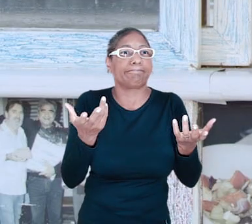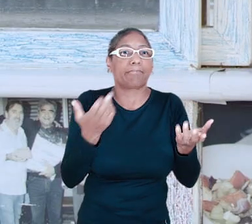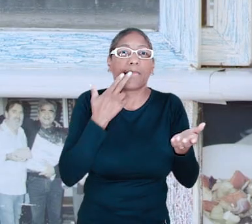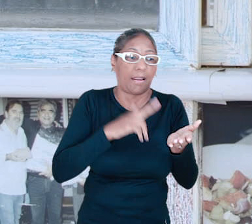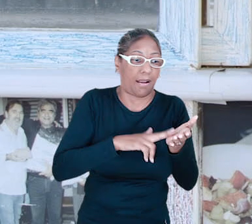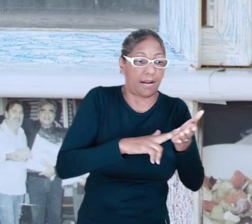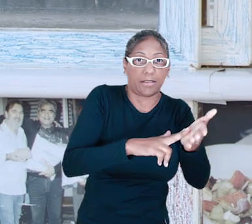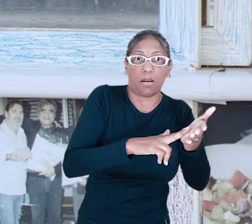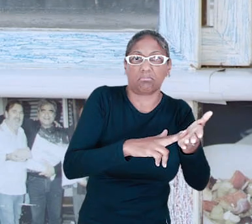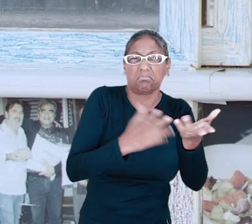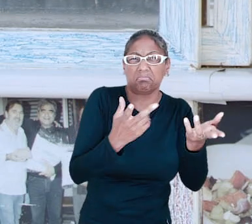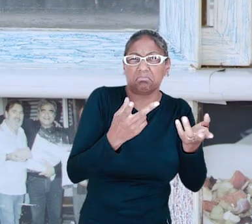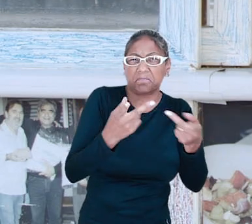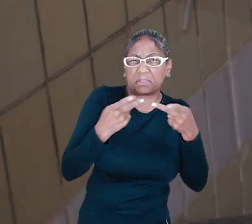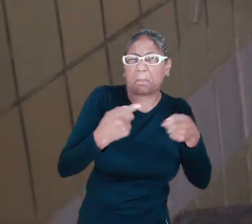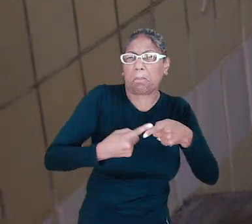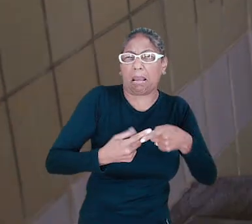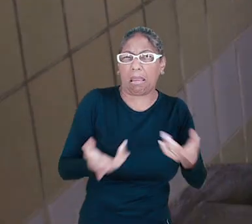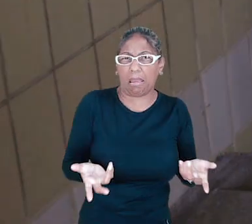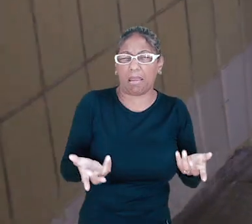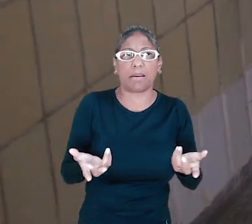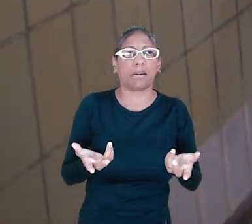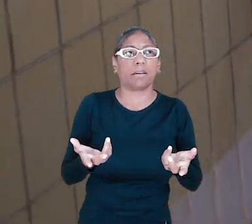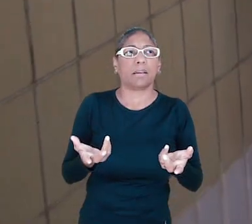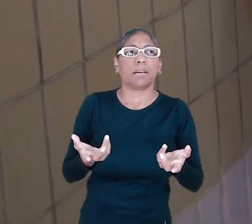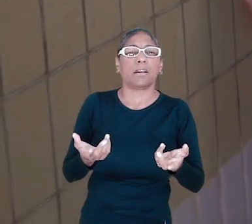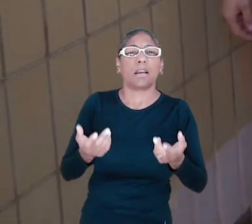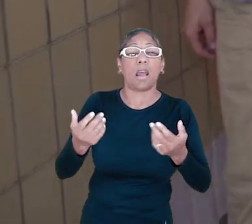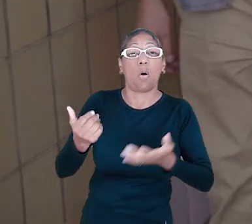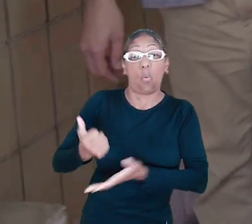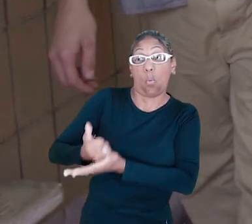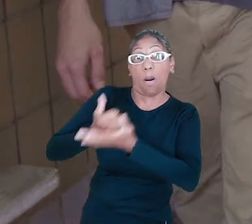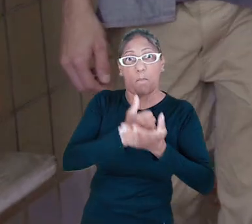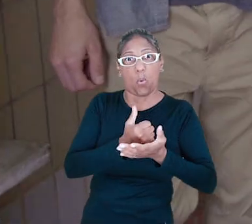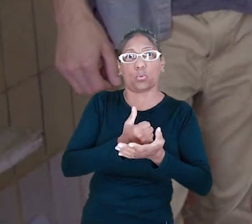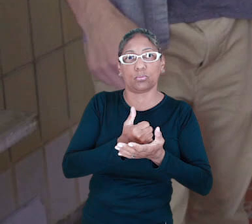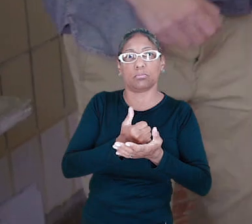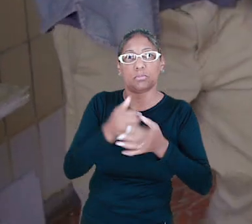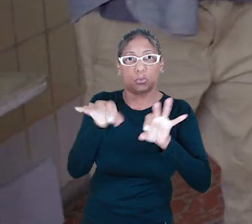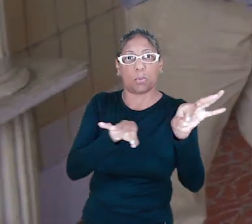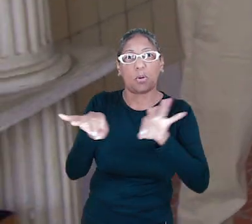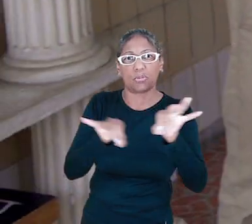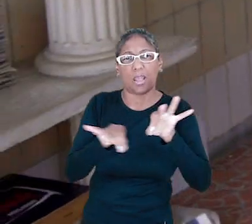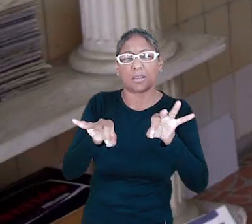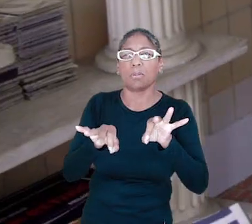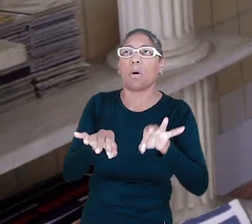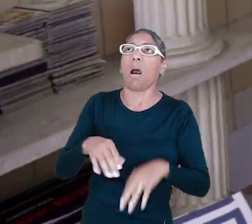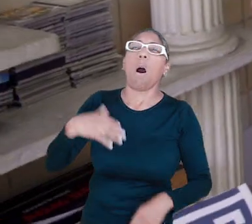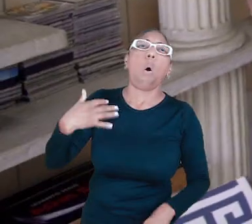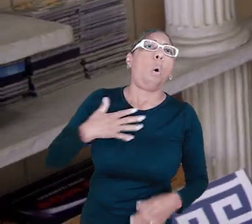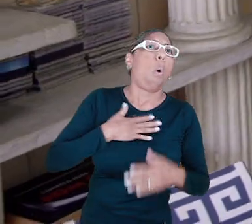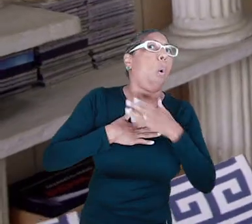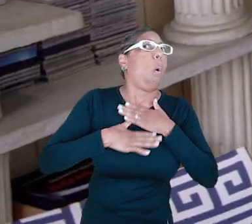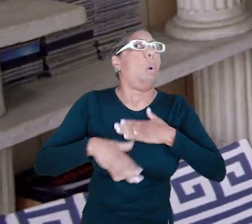cartão visita não tinha para quem vender, e o auxílio do Lado a Lado foi muito bom para a gente, coisas